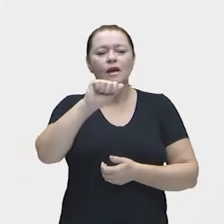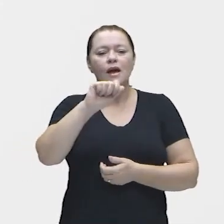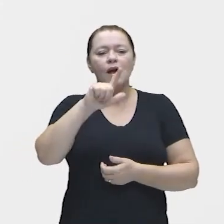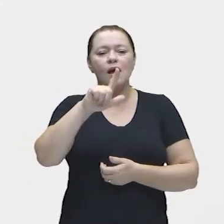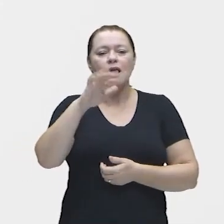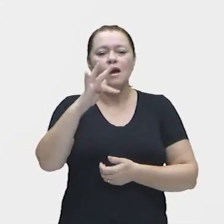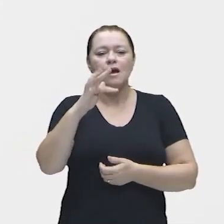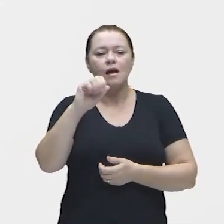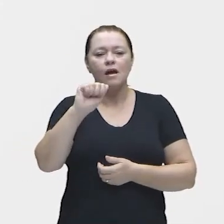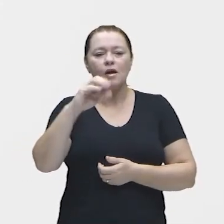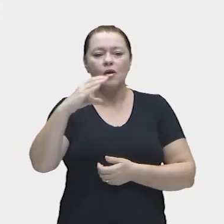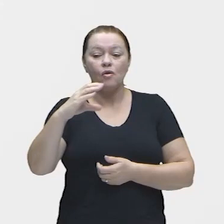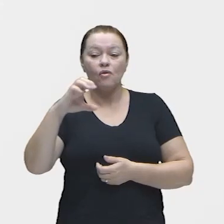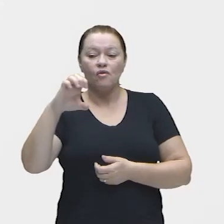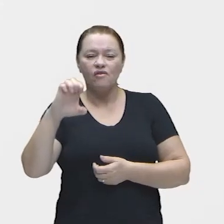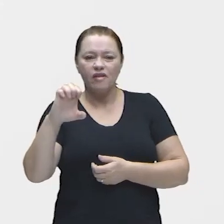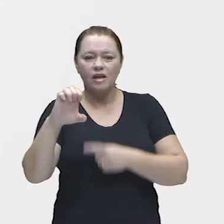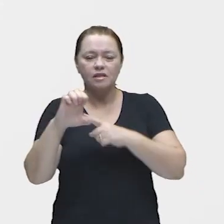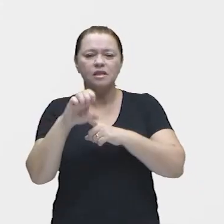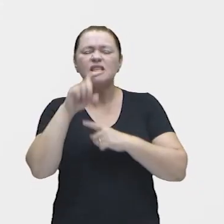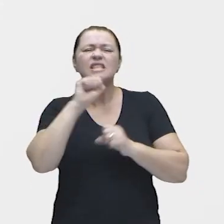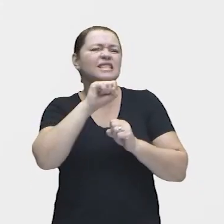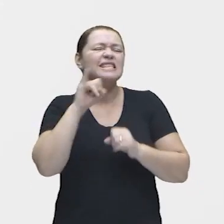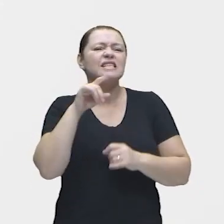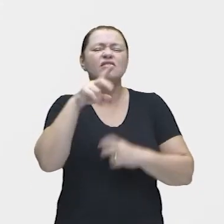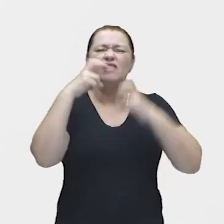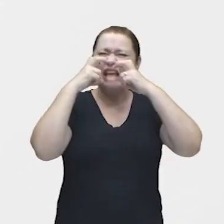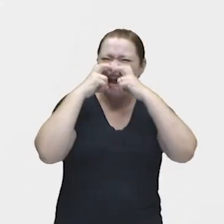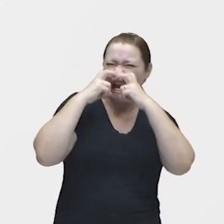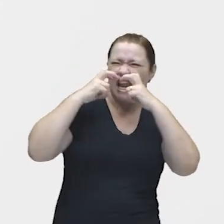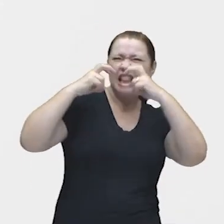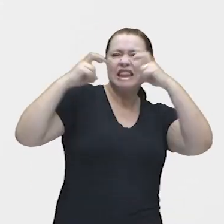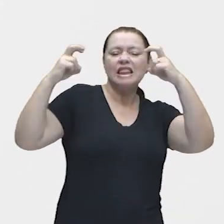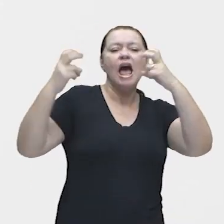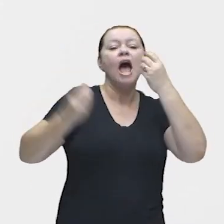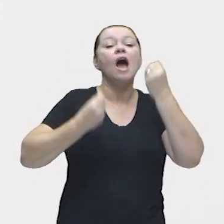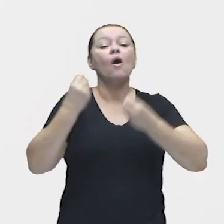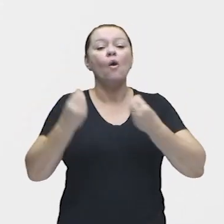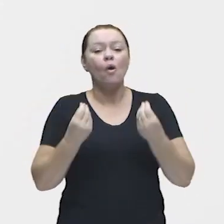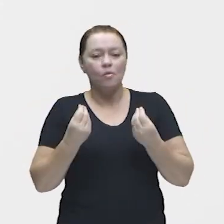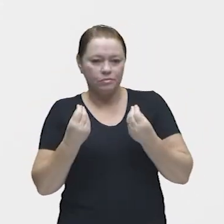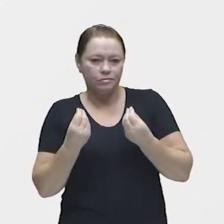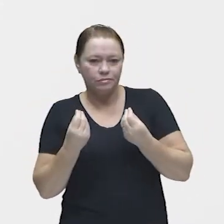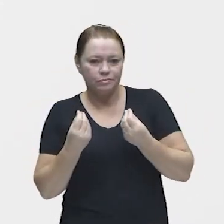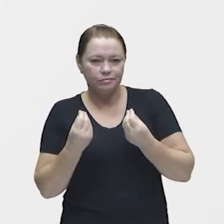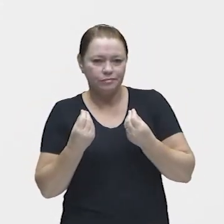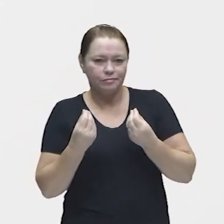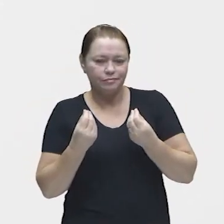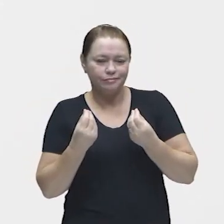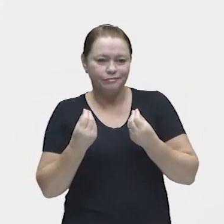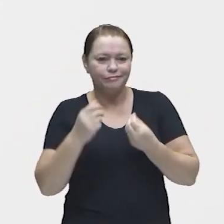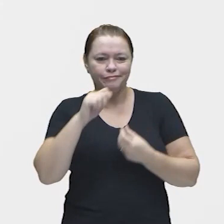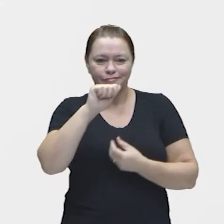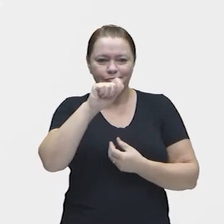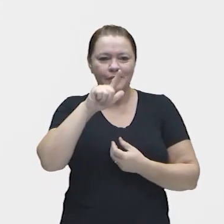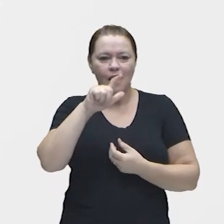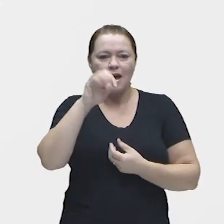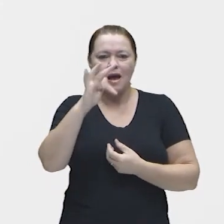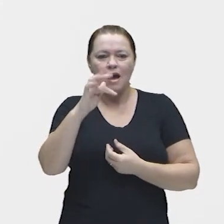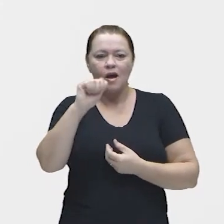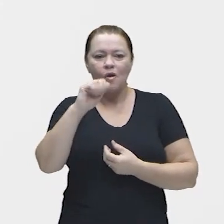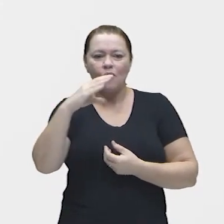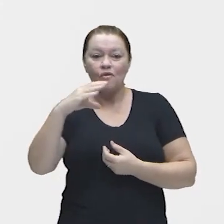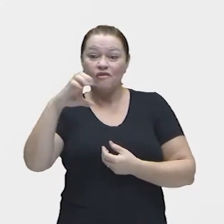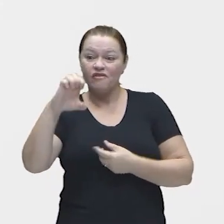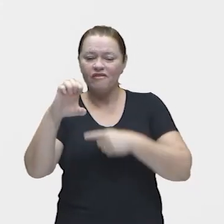Alface. Se você fosse gritar a palavra alface, como seria? Alface, né? Qual foi a sílaba mais forte?